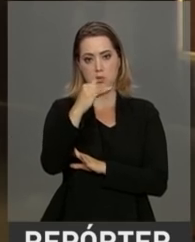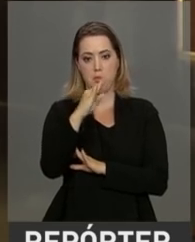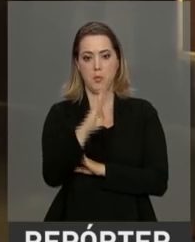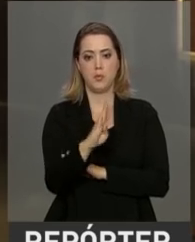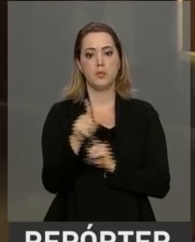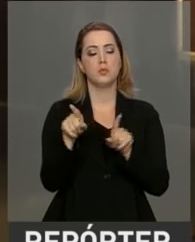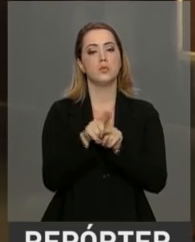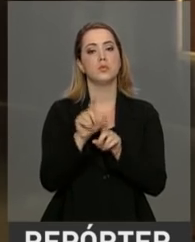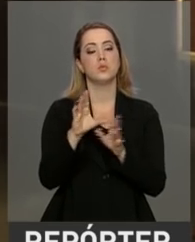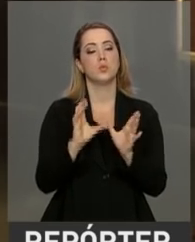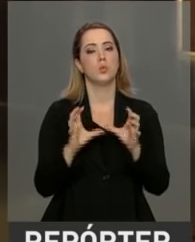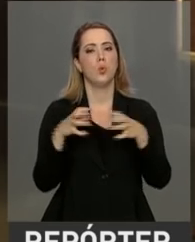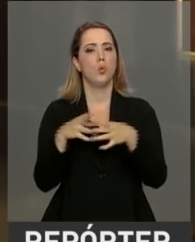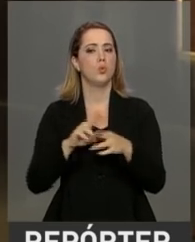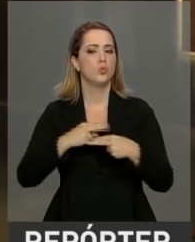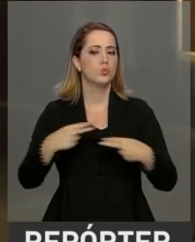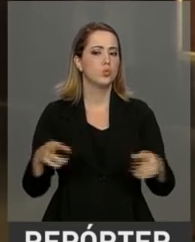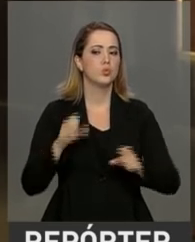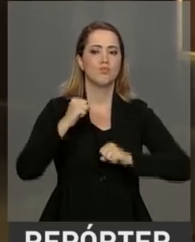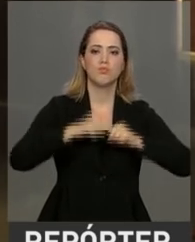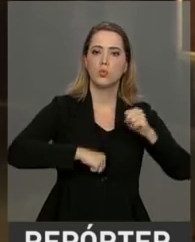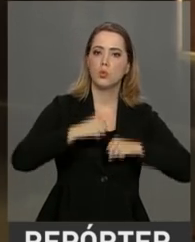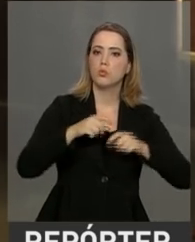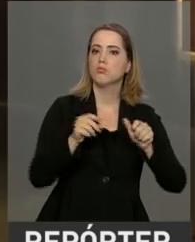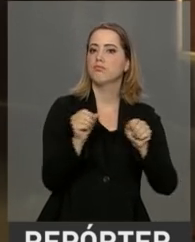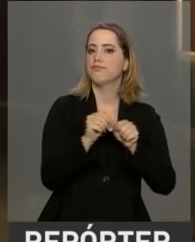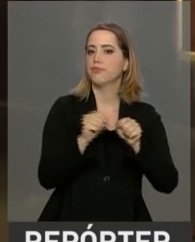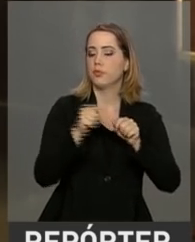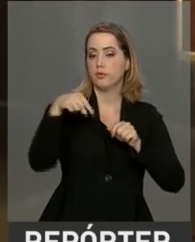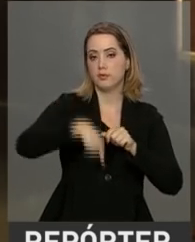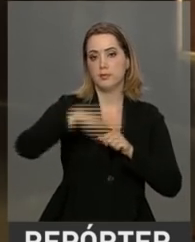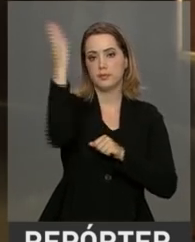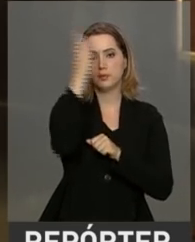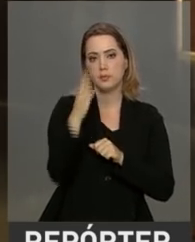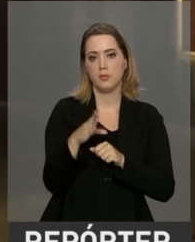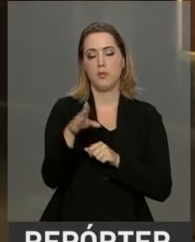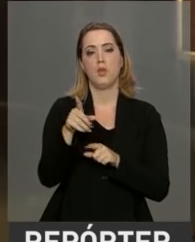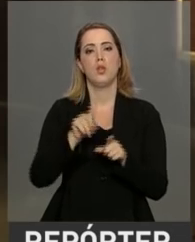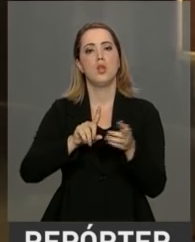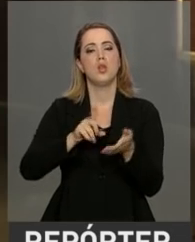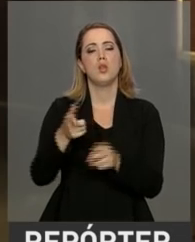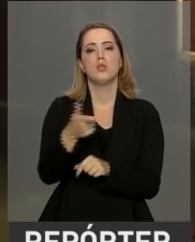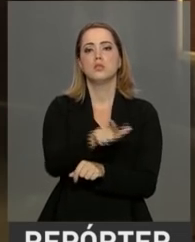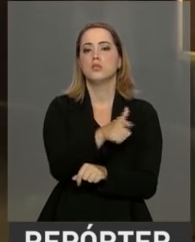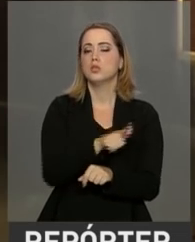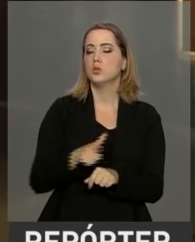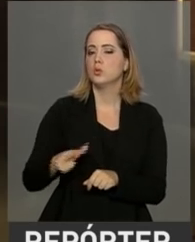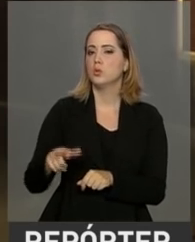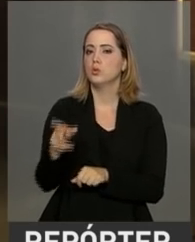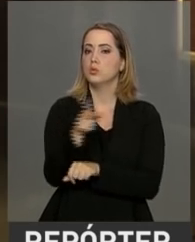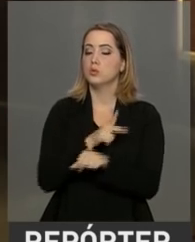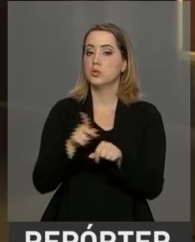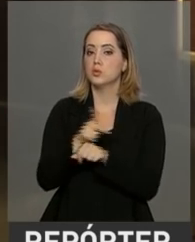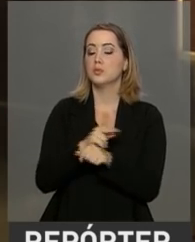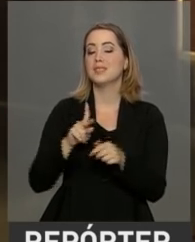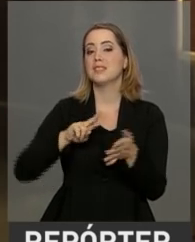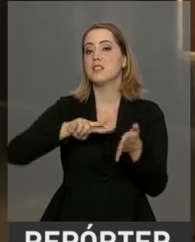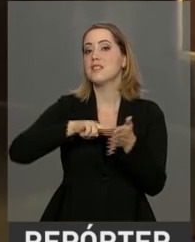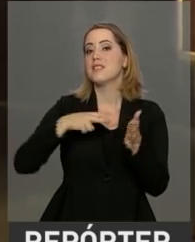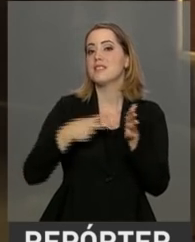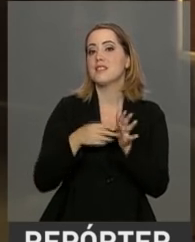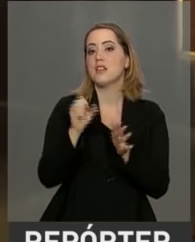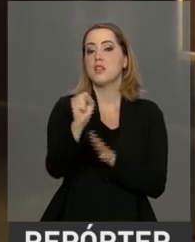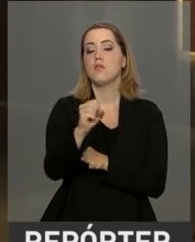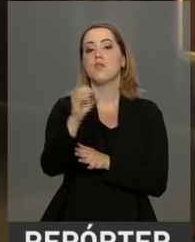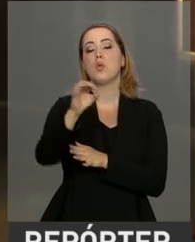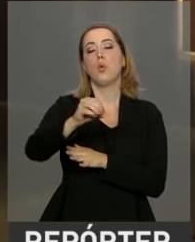conjunto de bens, serviços e riquezas produzidas pelo país. Na Alemanha e na Coreia do Sul, o setor exportador representa mais